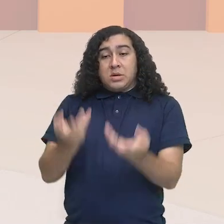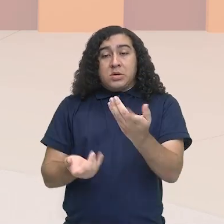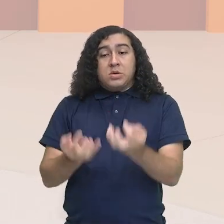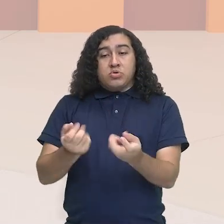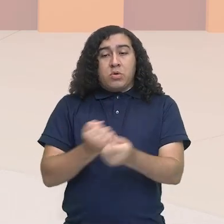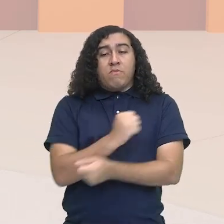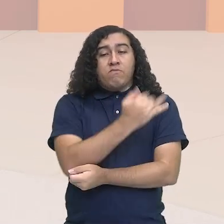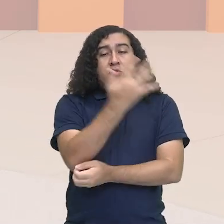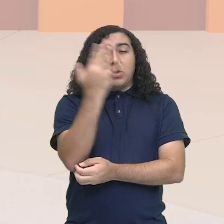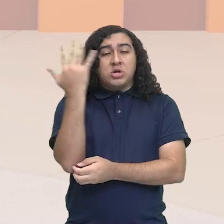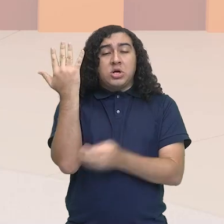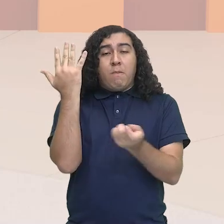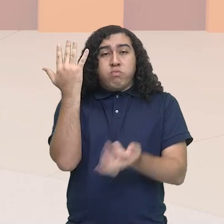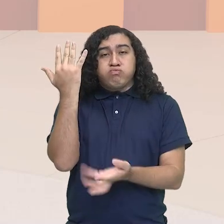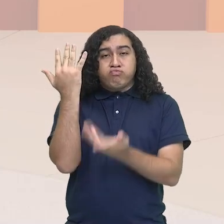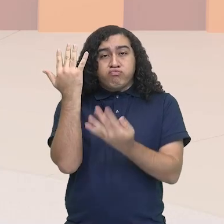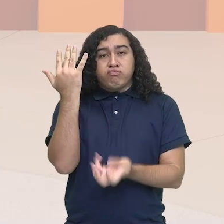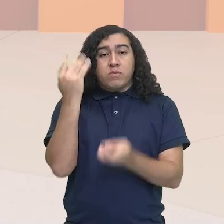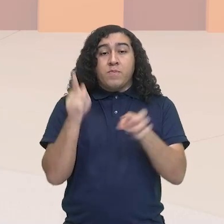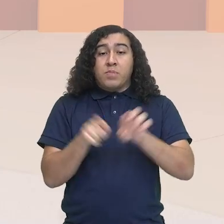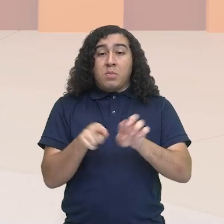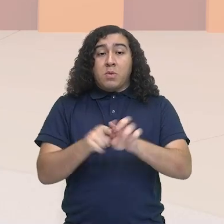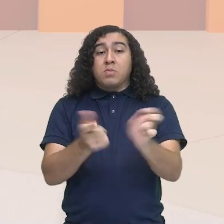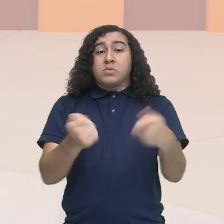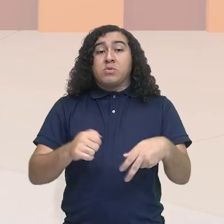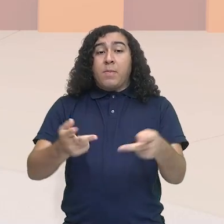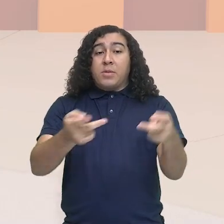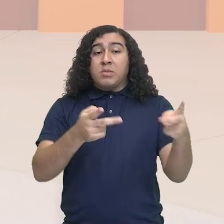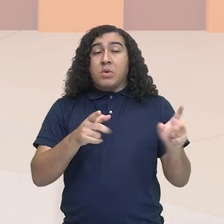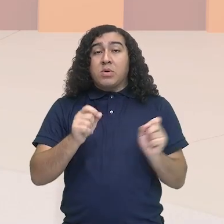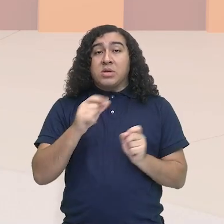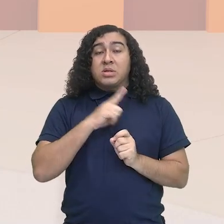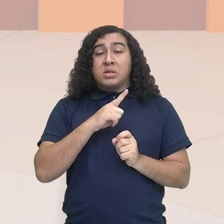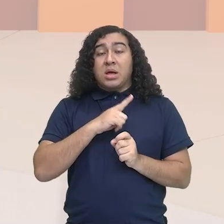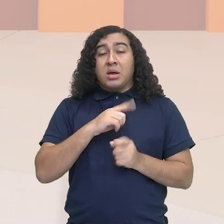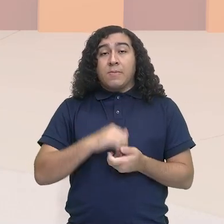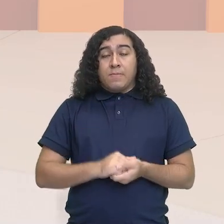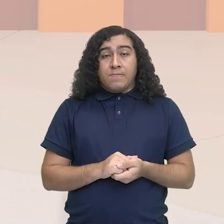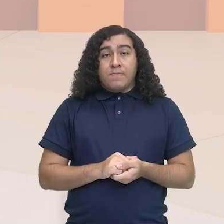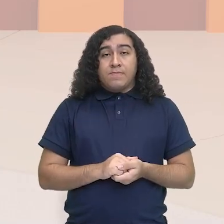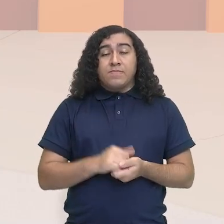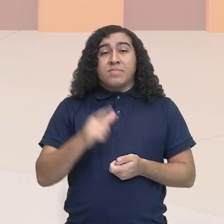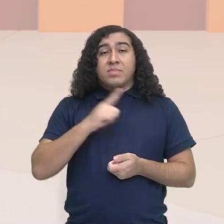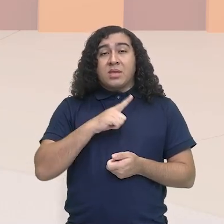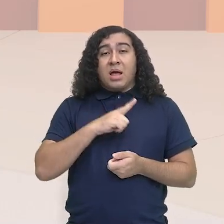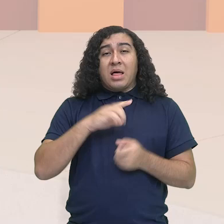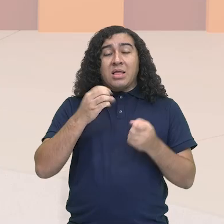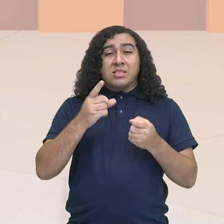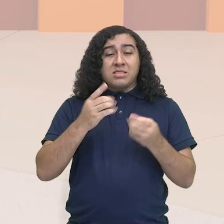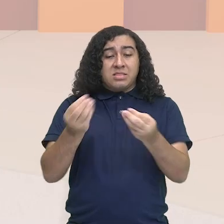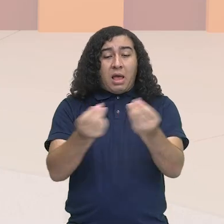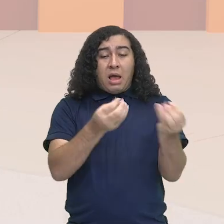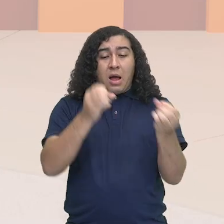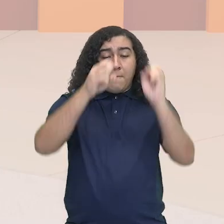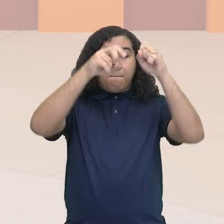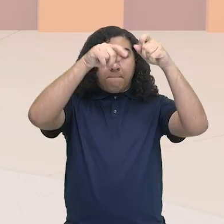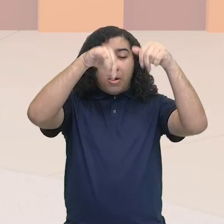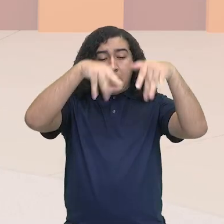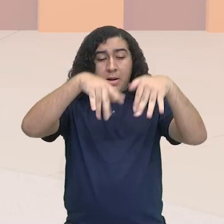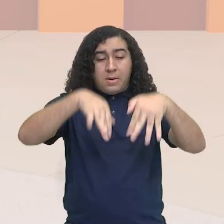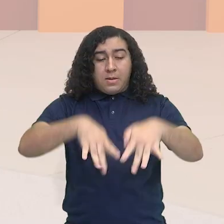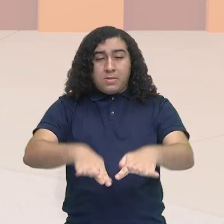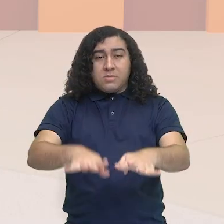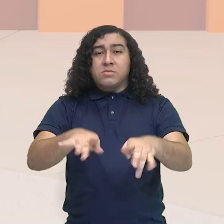florestais. Aí nós temos também, podemos observar os deslizamentos de terras, né, que também pode ser